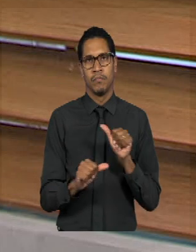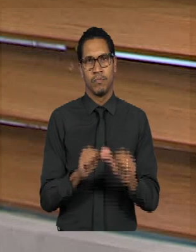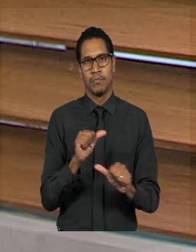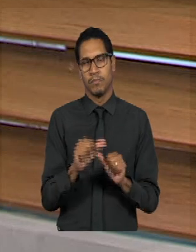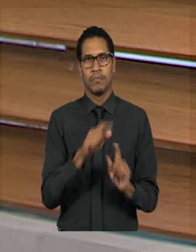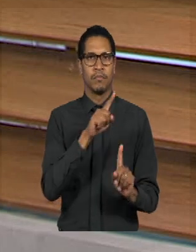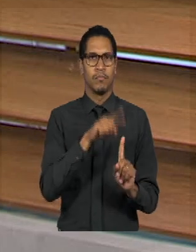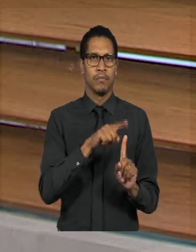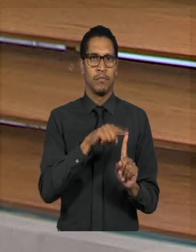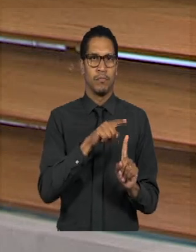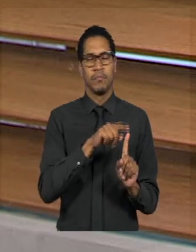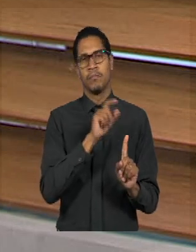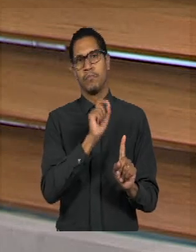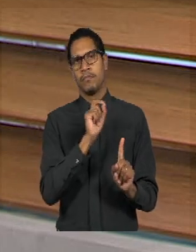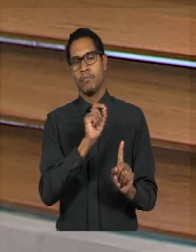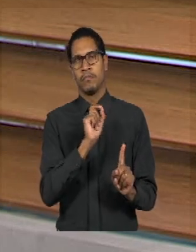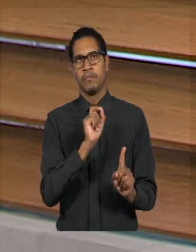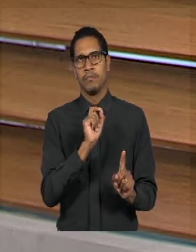tipo de